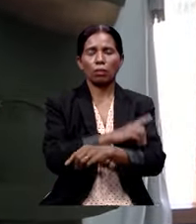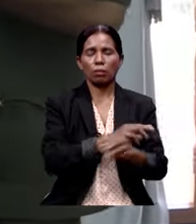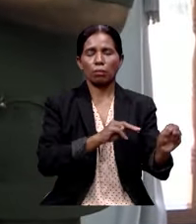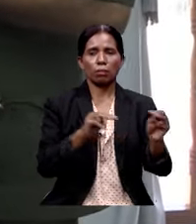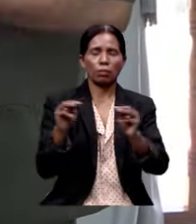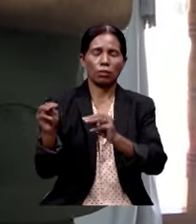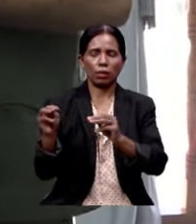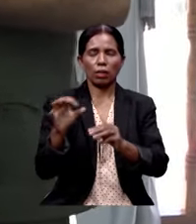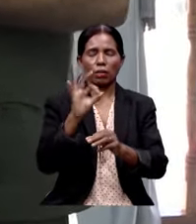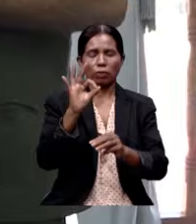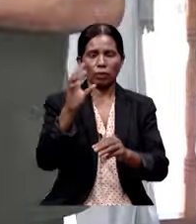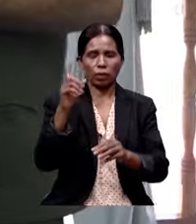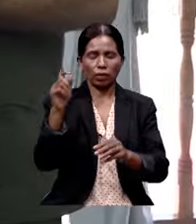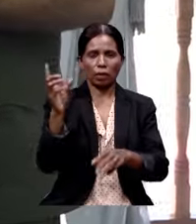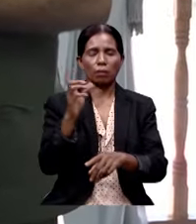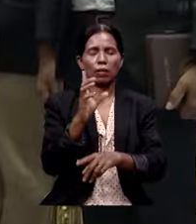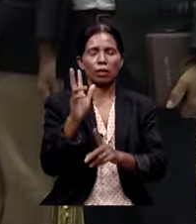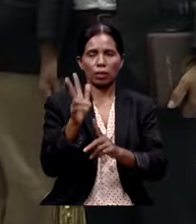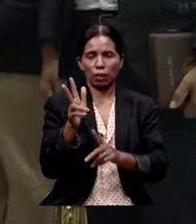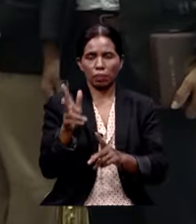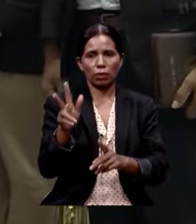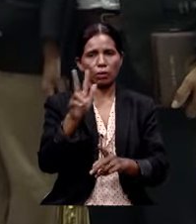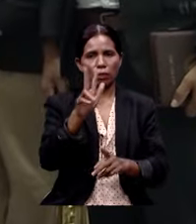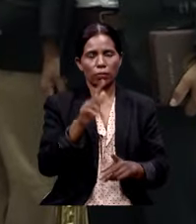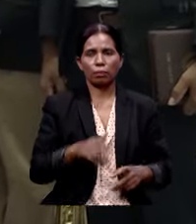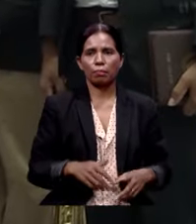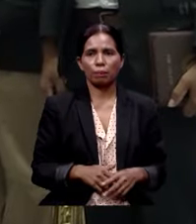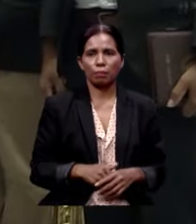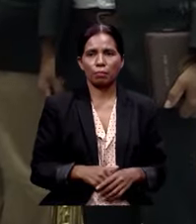Falentil e FDTL Badala Roru Recentolo. João Carlos Domingos Bere, GMN.